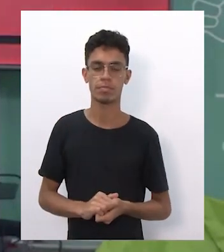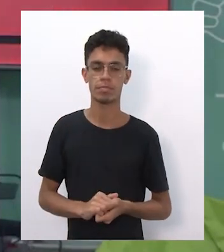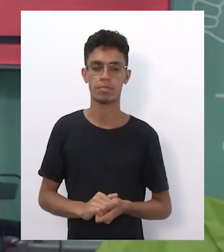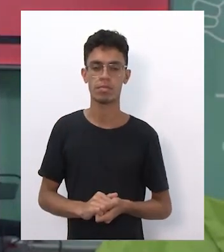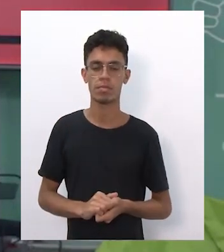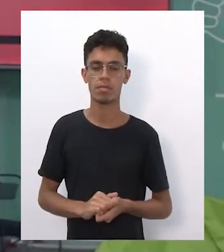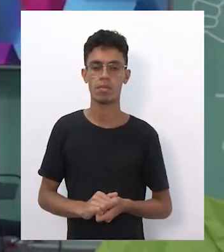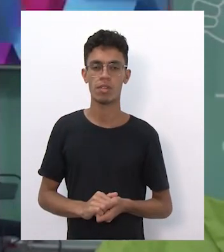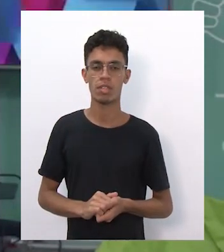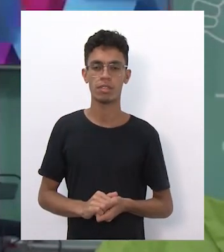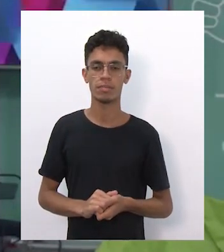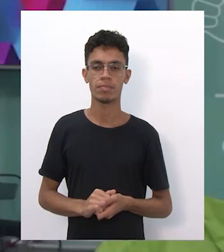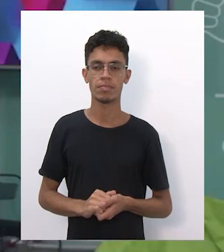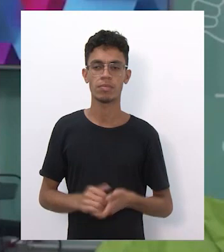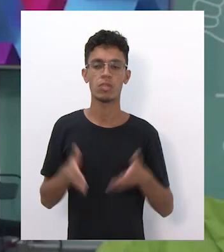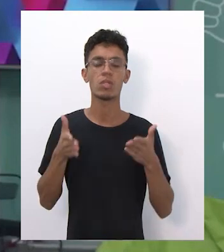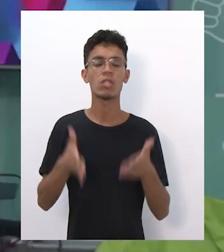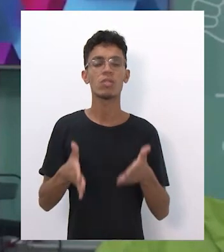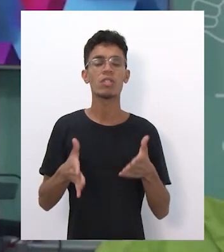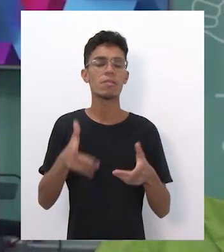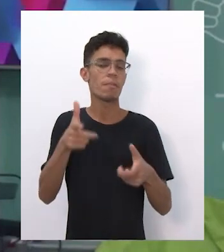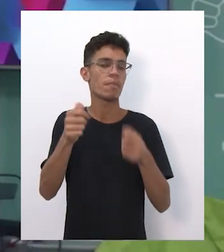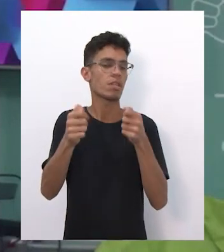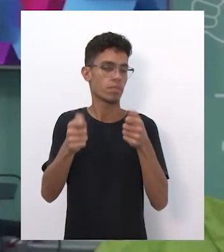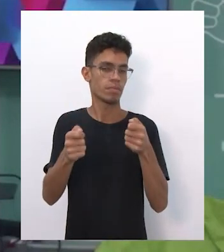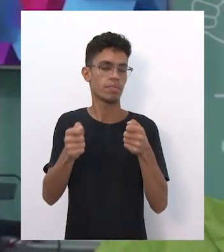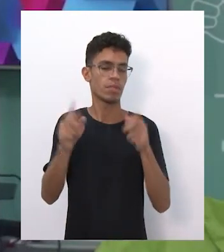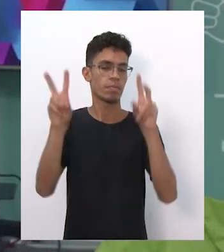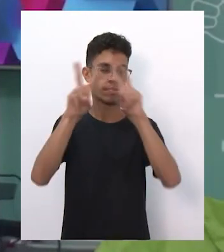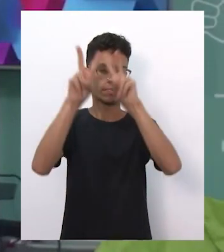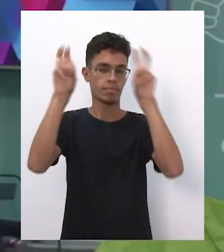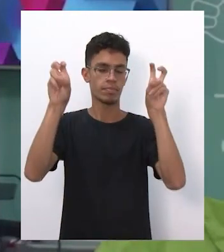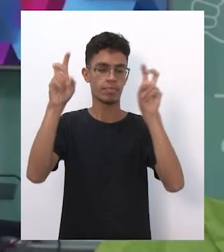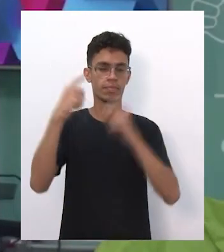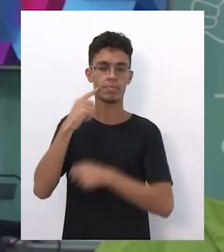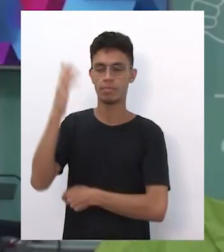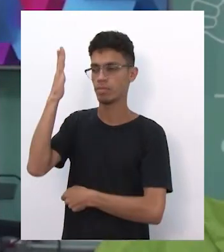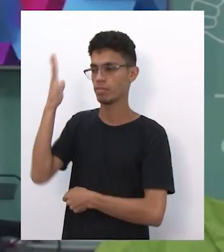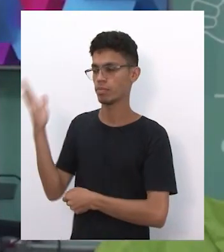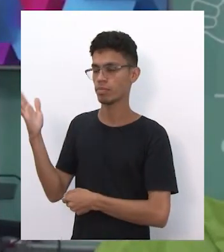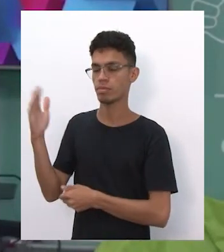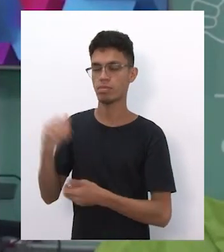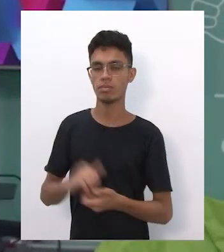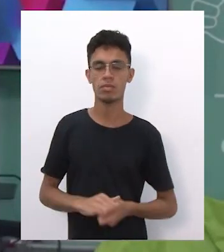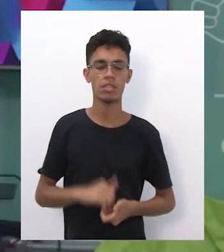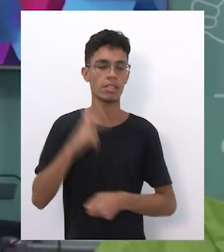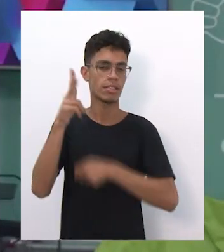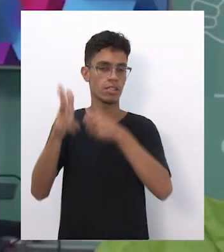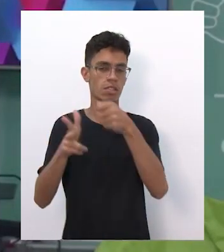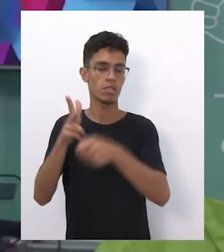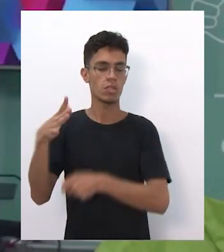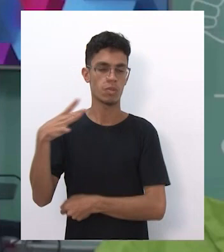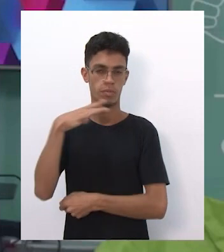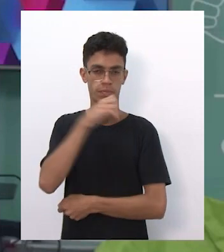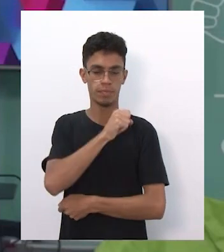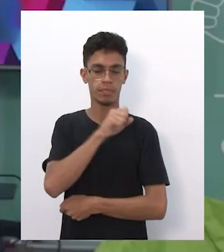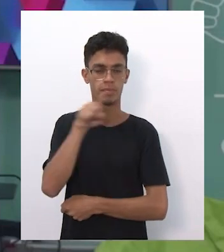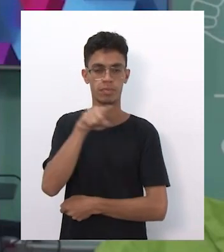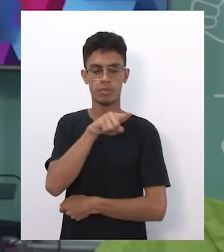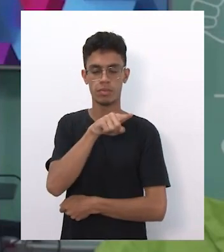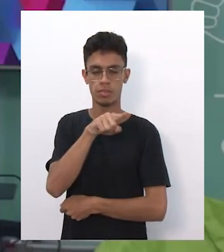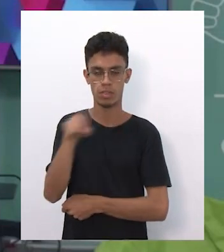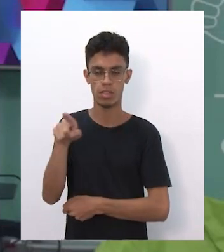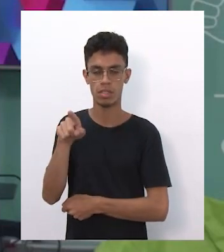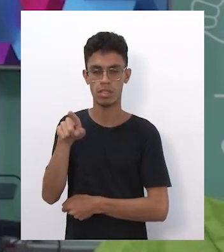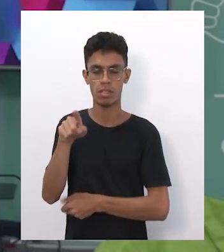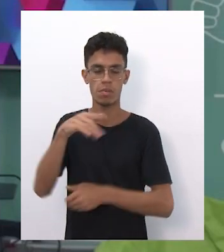Hoje, especificamente, vamos trabalhar a gamificação. Para início de conversa, nós vamos assistir um vídeo bem rápido e, posteriormente,